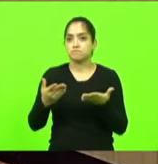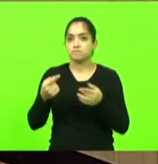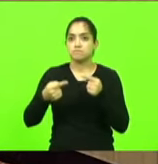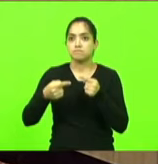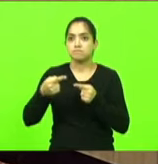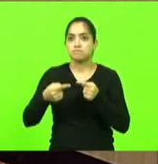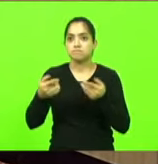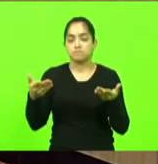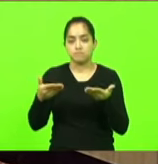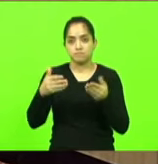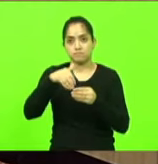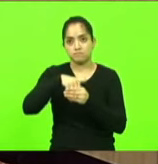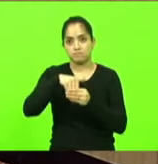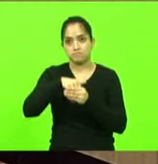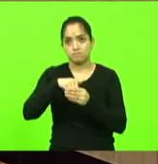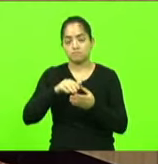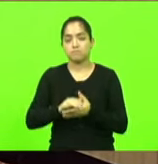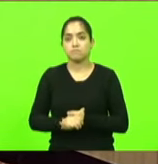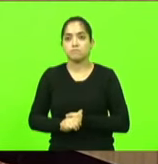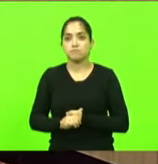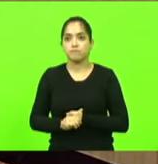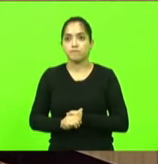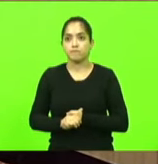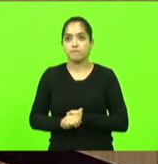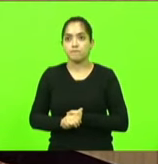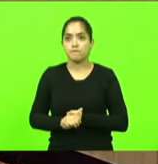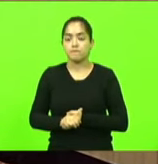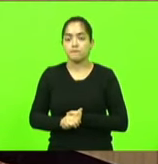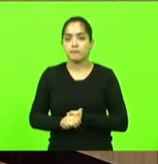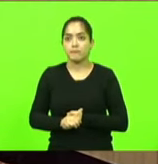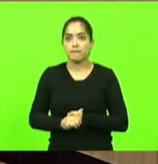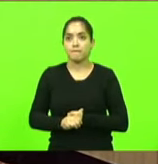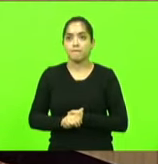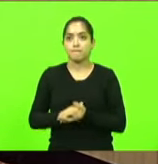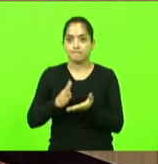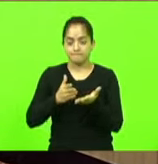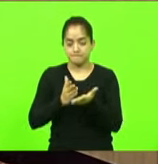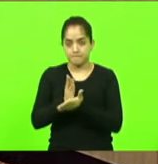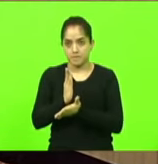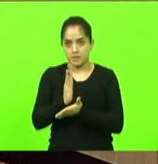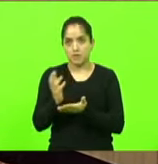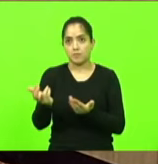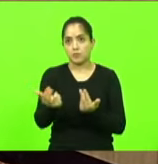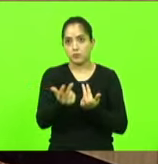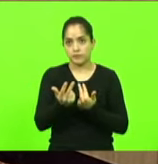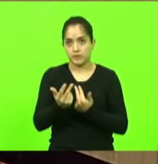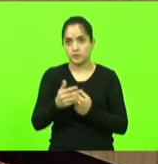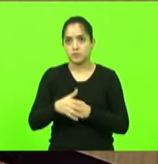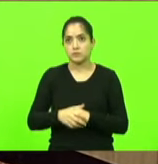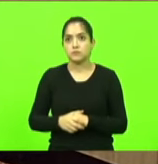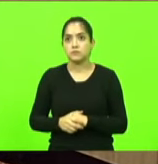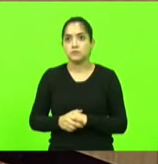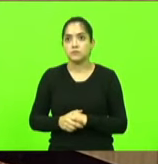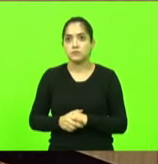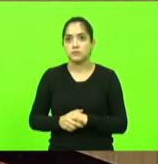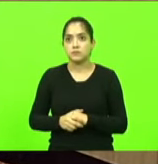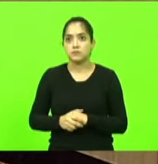discutir, em votação, deputados que aprovam, permaneçam como se encontra. Aprovado por unanimidade.